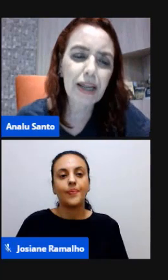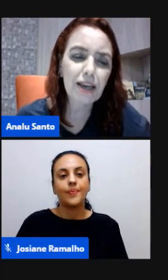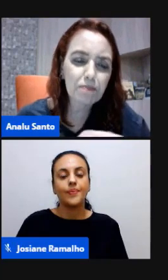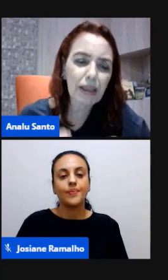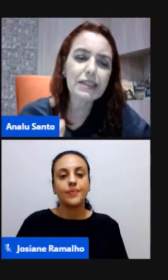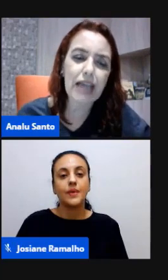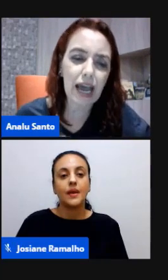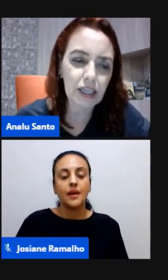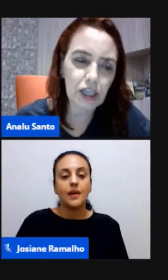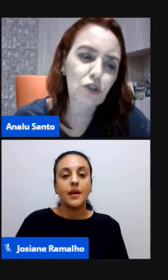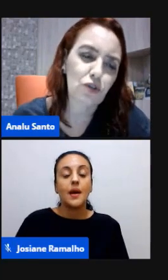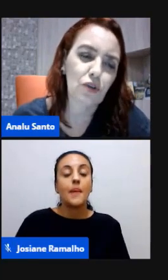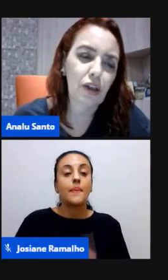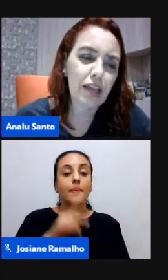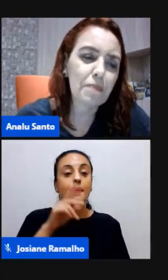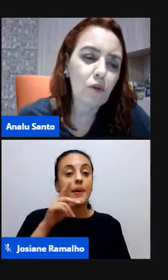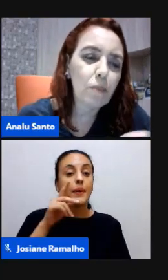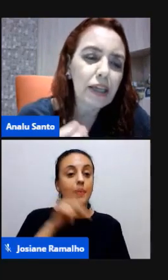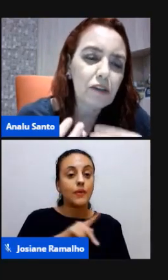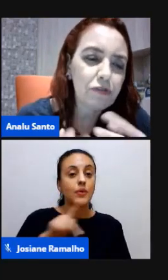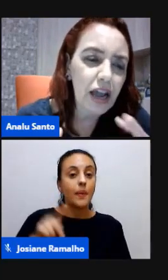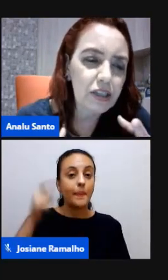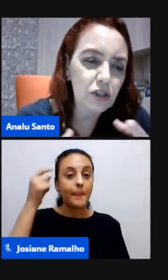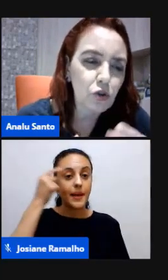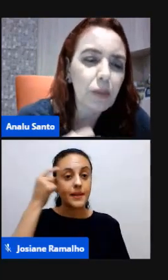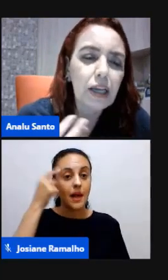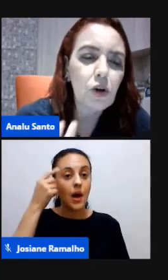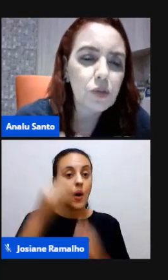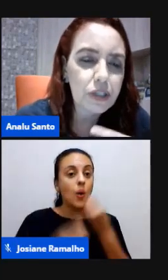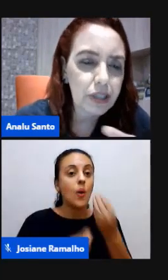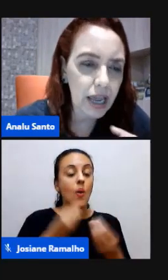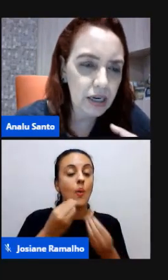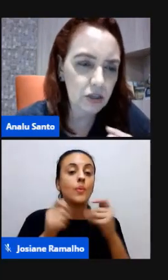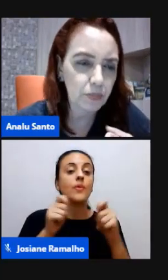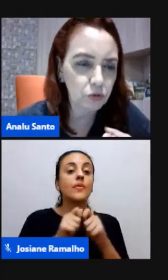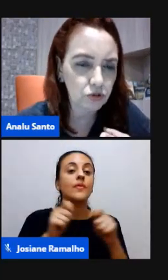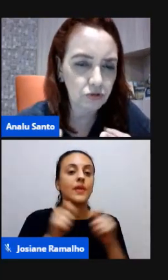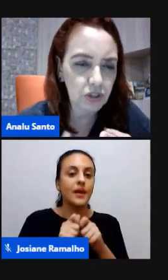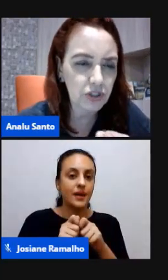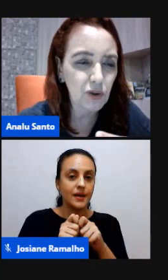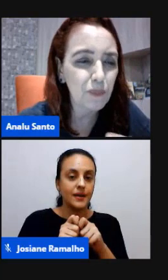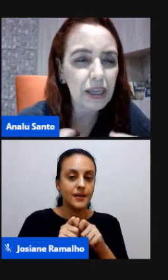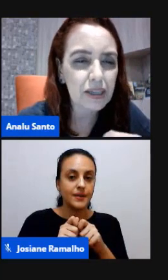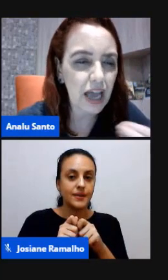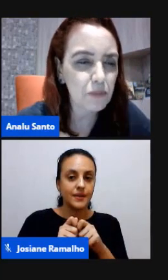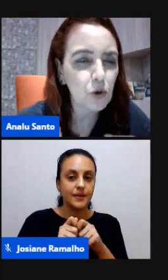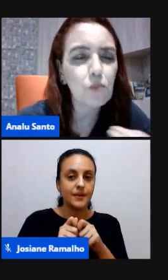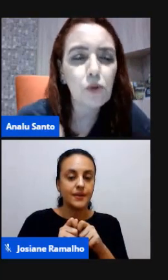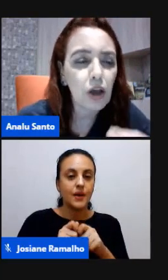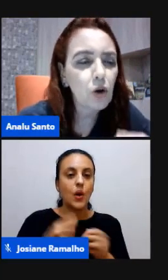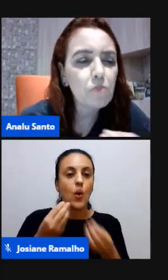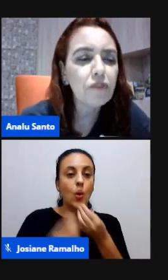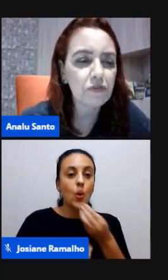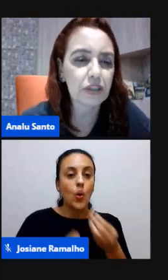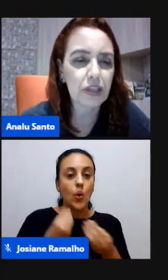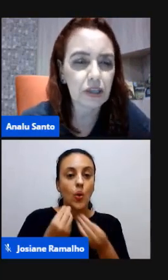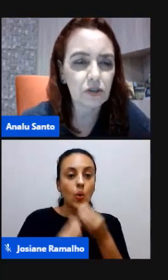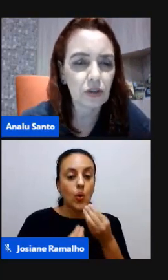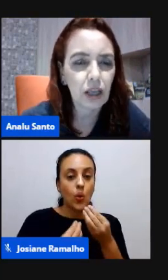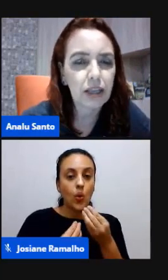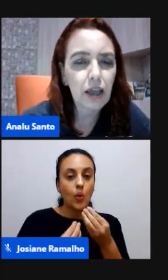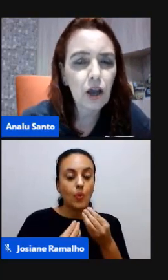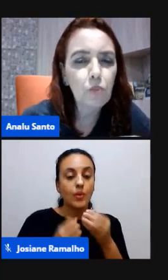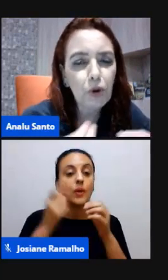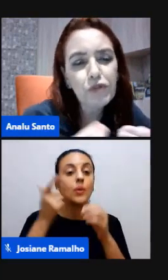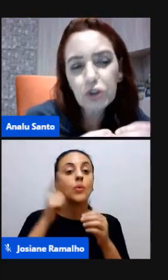E para ele pensar isso, né, como é que ele faz isso? Como é que ele considera esse ponto de vista? Como é que ele sabe como vai fazer